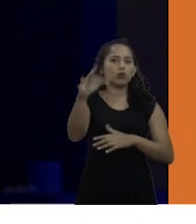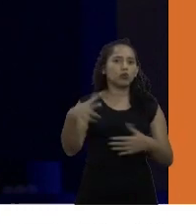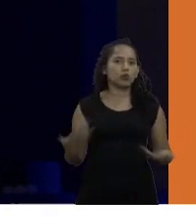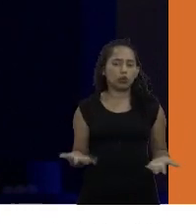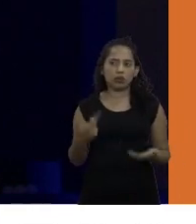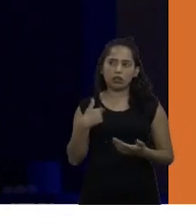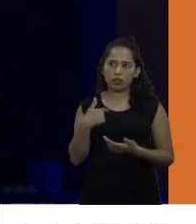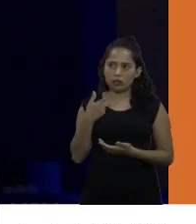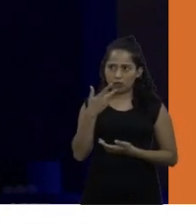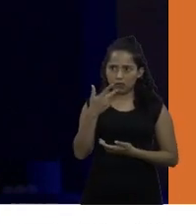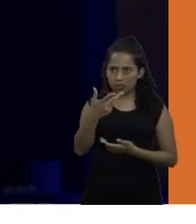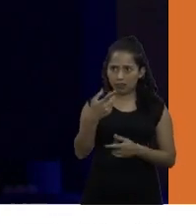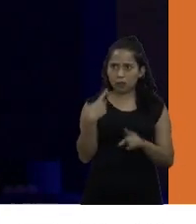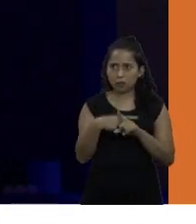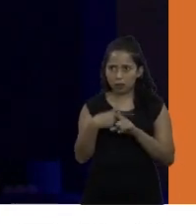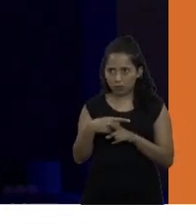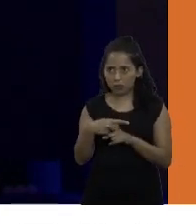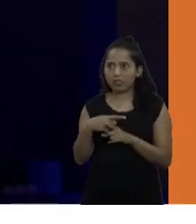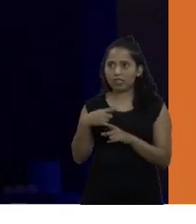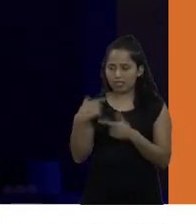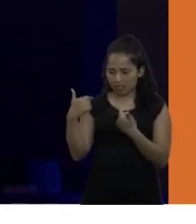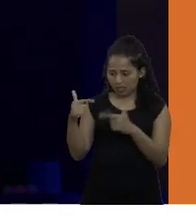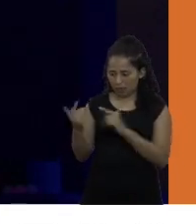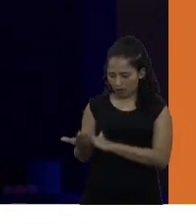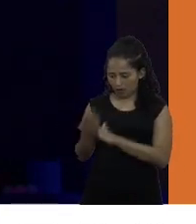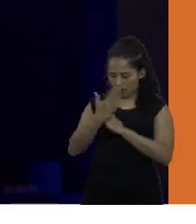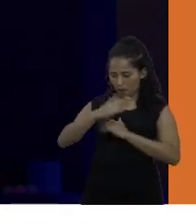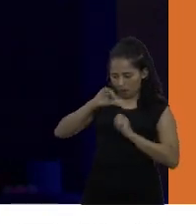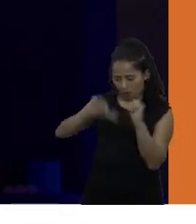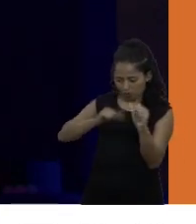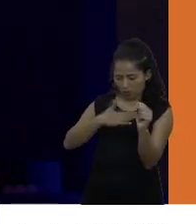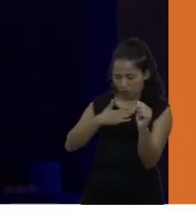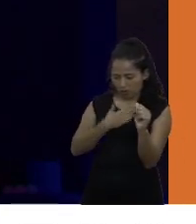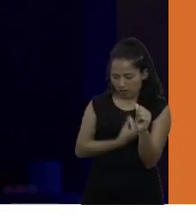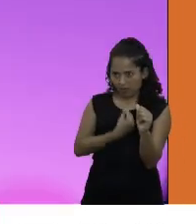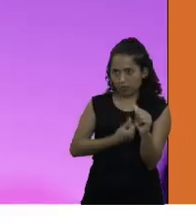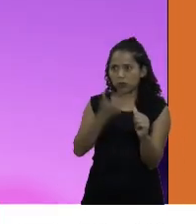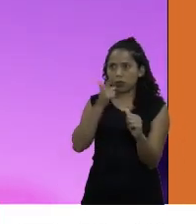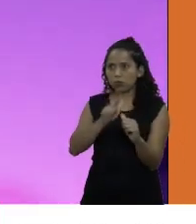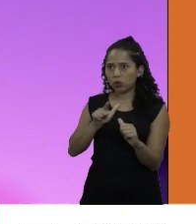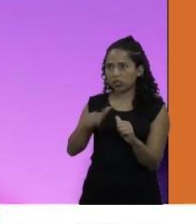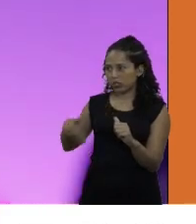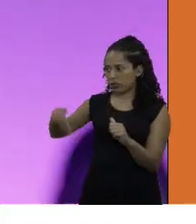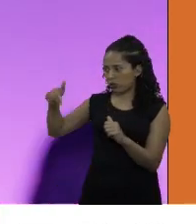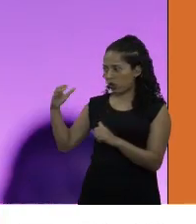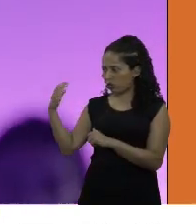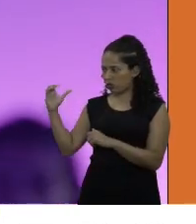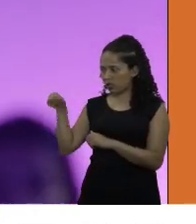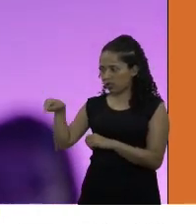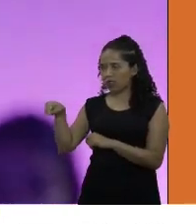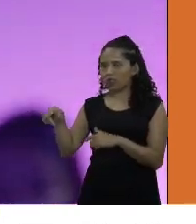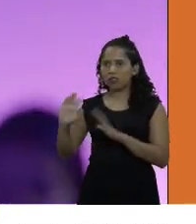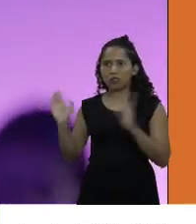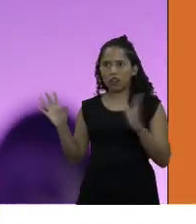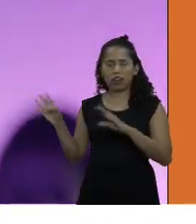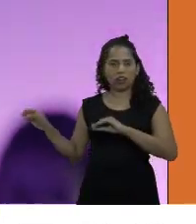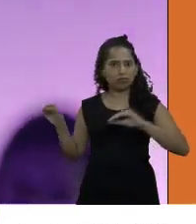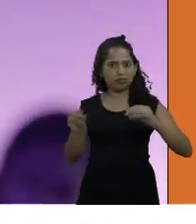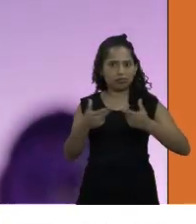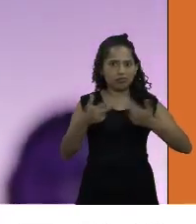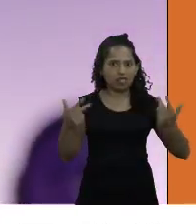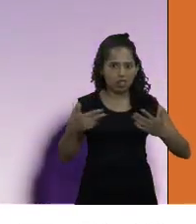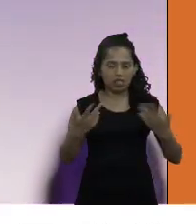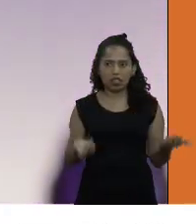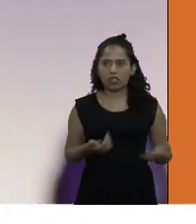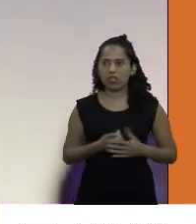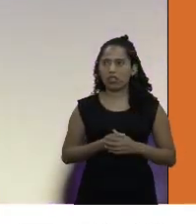Eu compartilho o que você falou, porque o trabalho realmente moldou a minha vida e possibilitou eu sair da Zona Norte de Niterói e estar onde eu estou hoje, enfim. Mas eu queria te